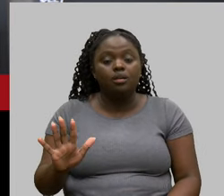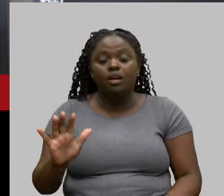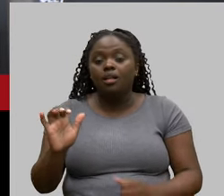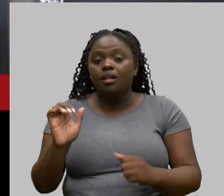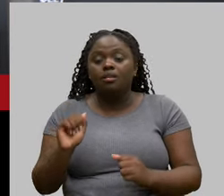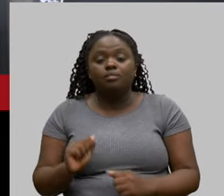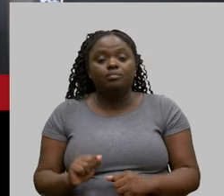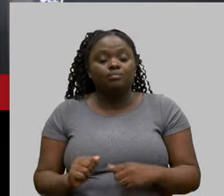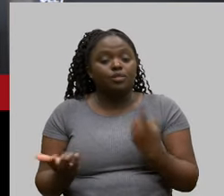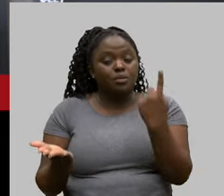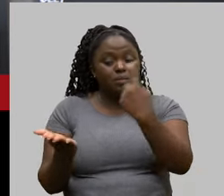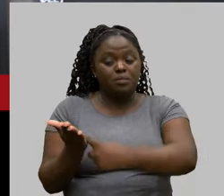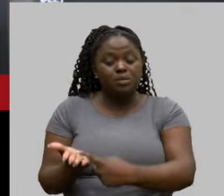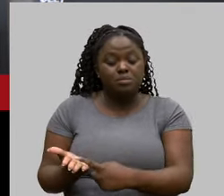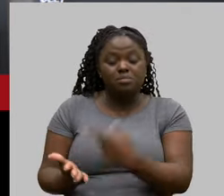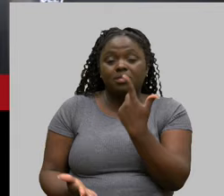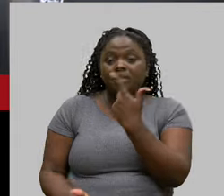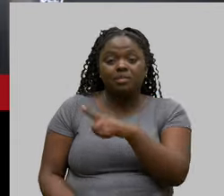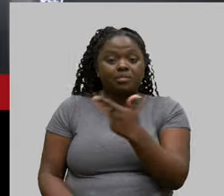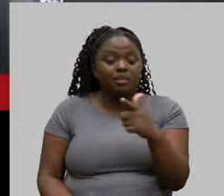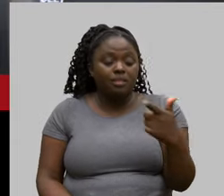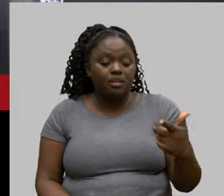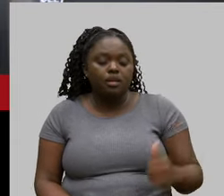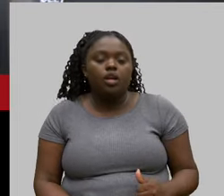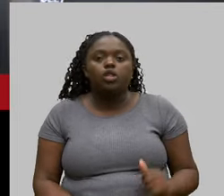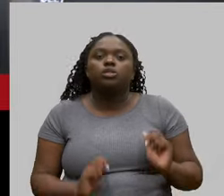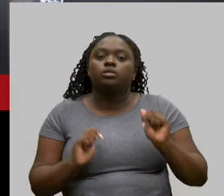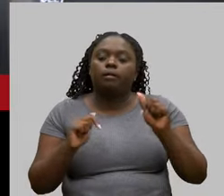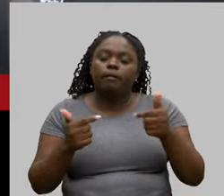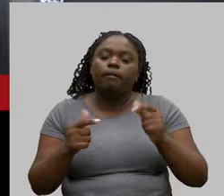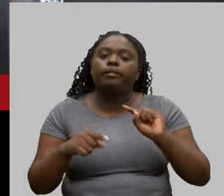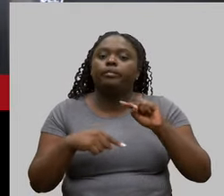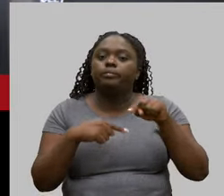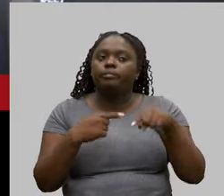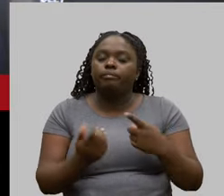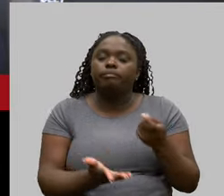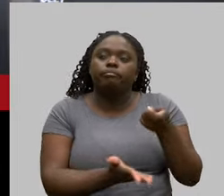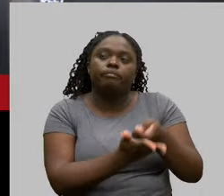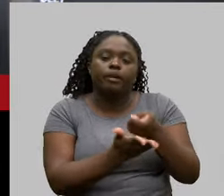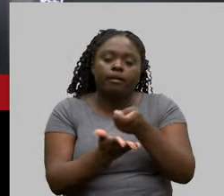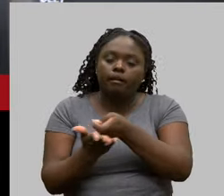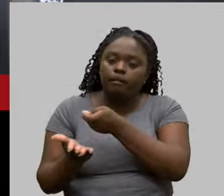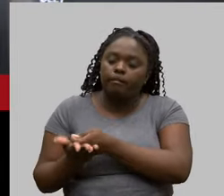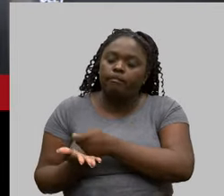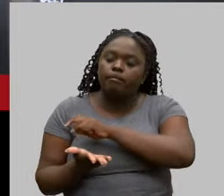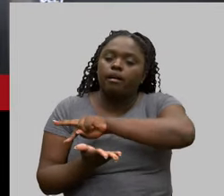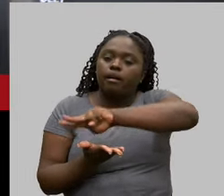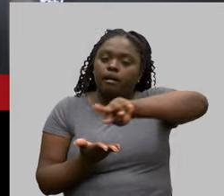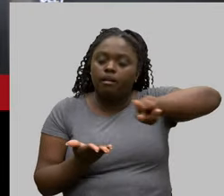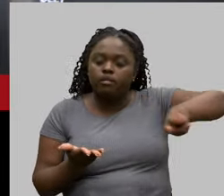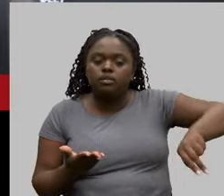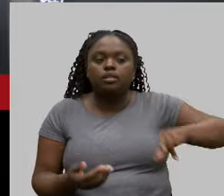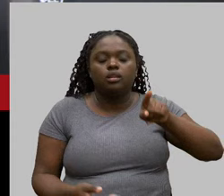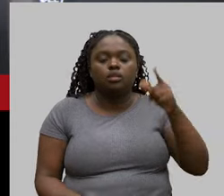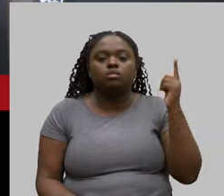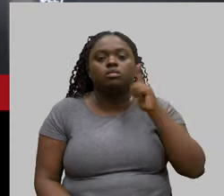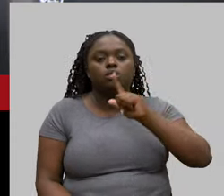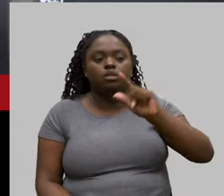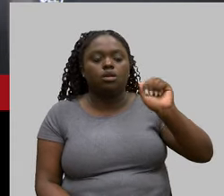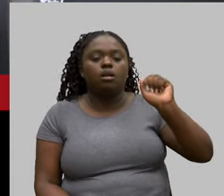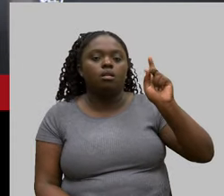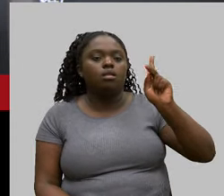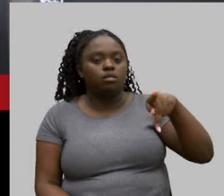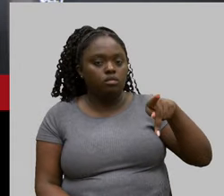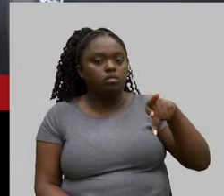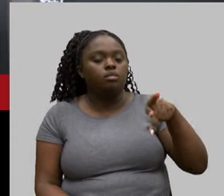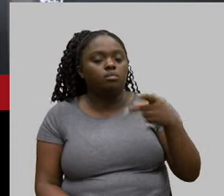Ele nessa relação jurídica por sorte ainda depois de pagos diversos pedágios ele ainda conseguiu uma aposentadoria